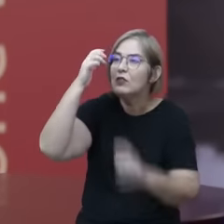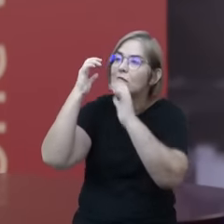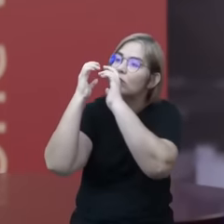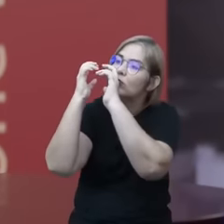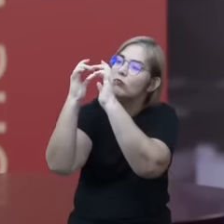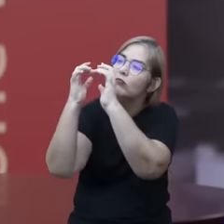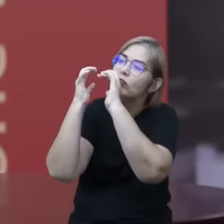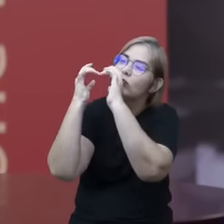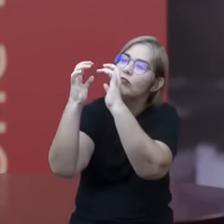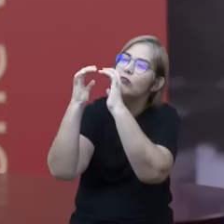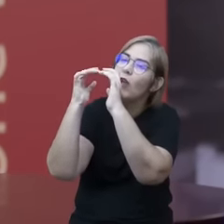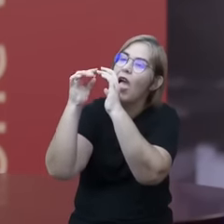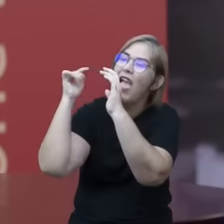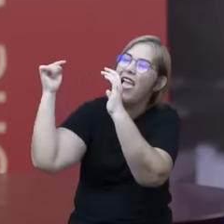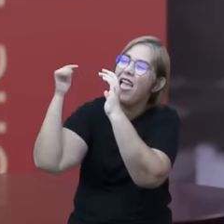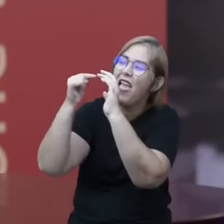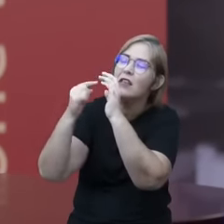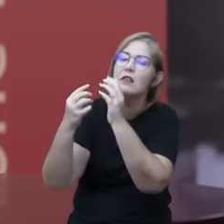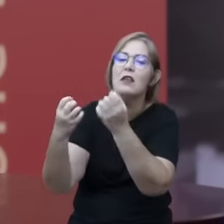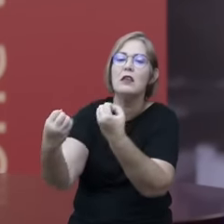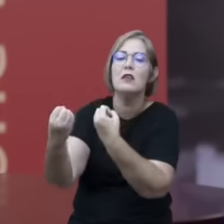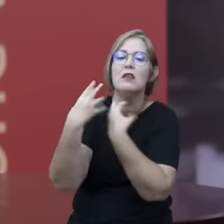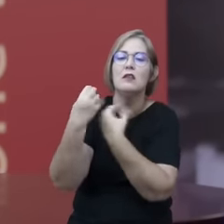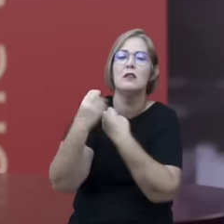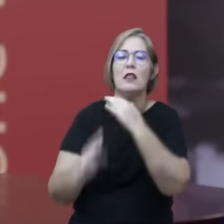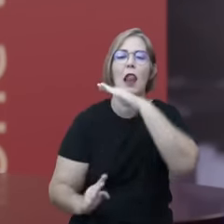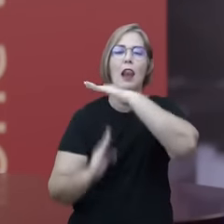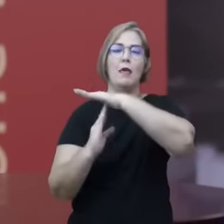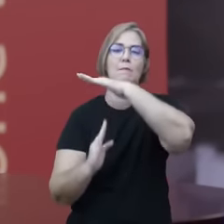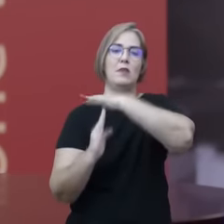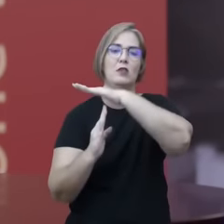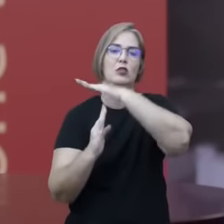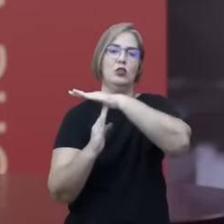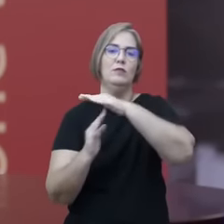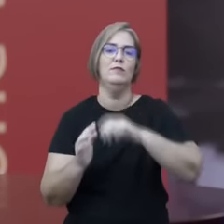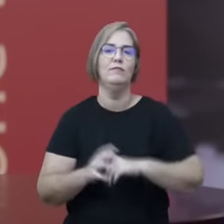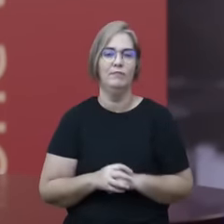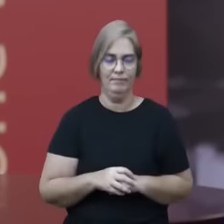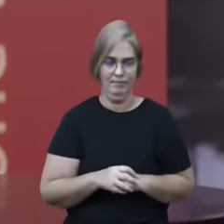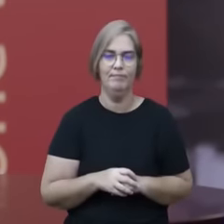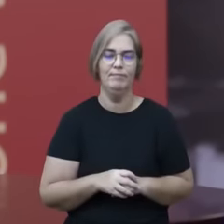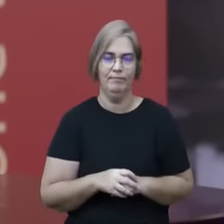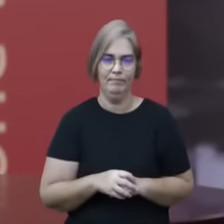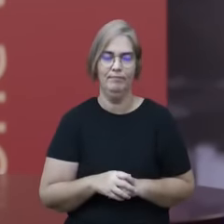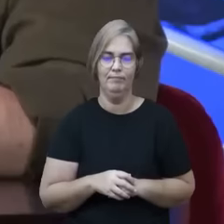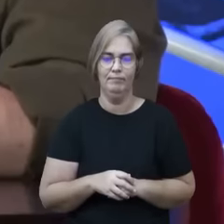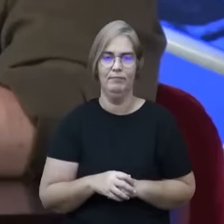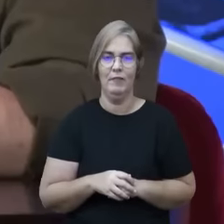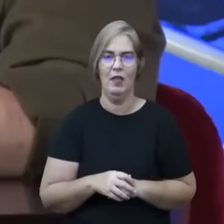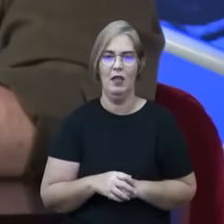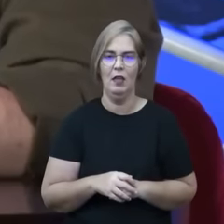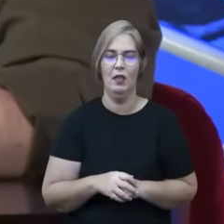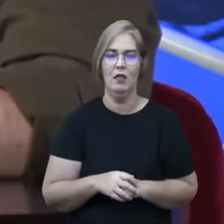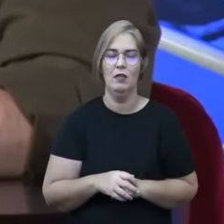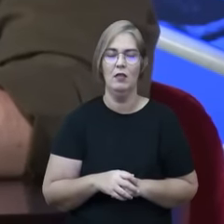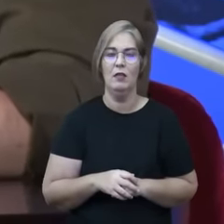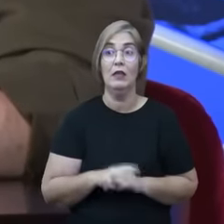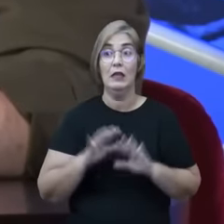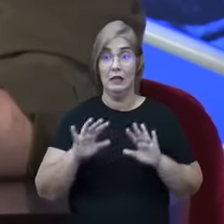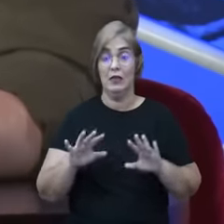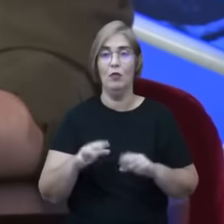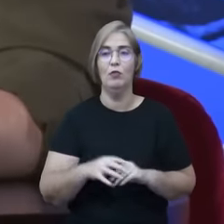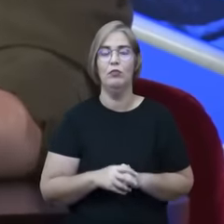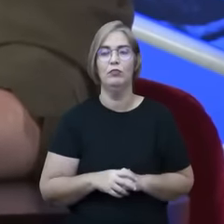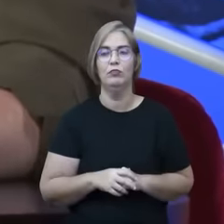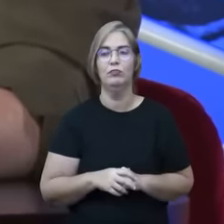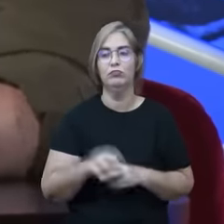limites, né, como nós colocamos nossos da nossa existência. em relação aos outros. Então, daí nós temos